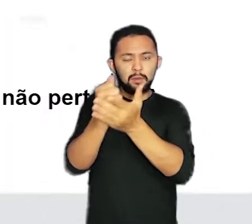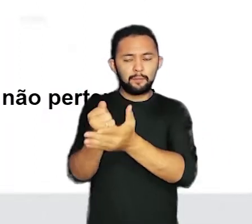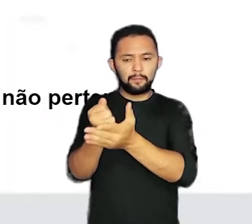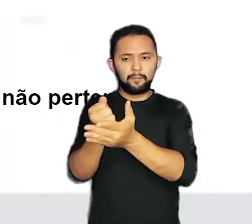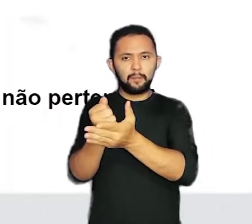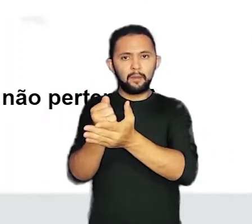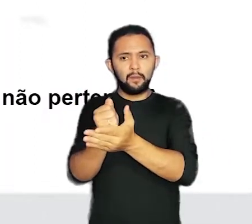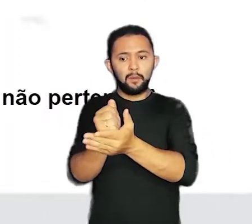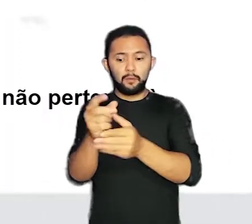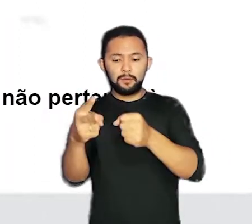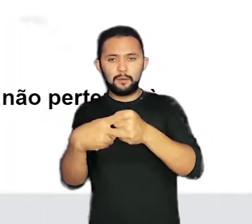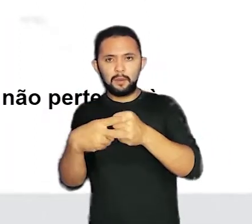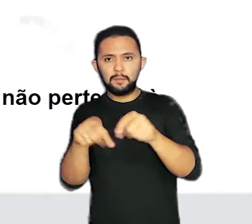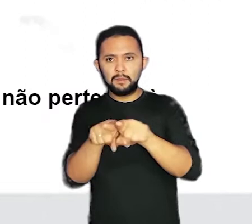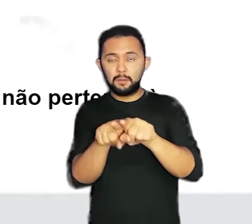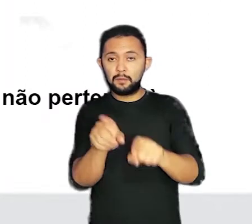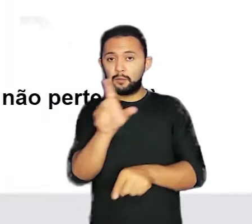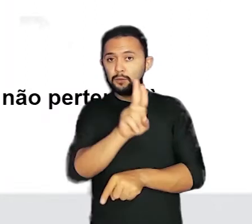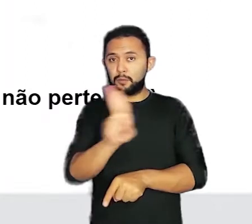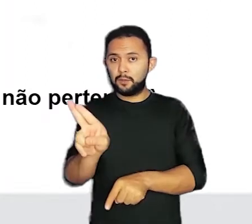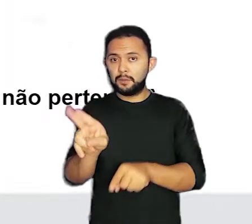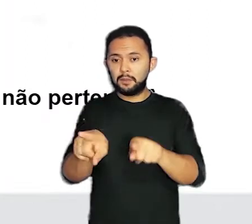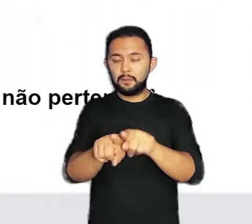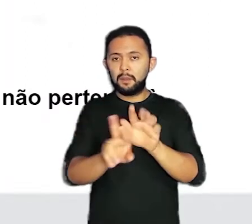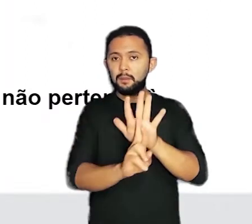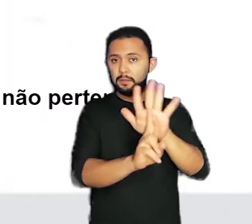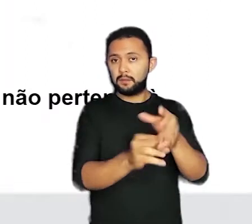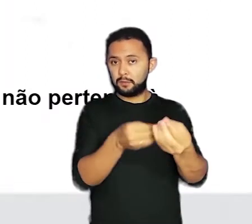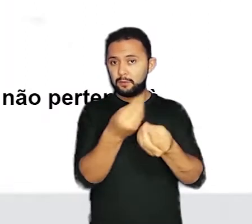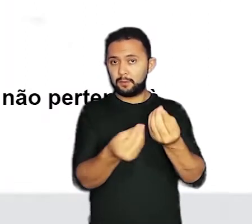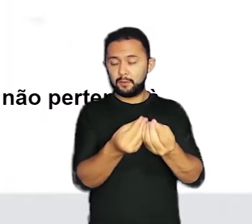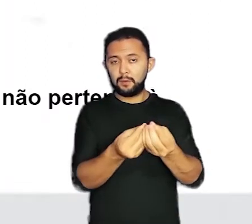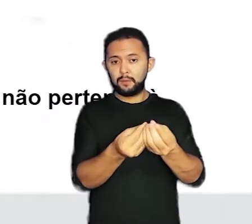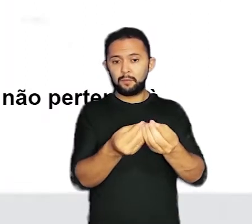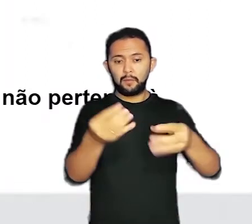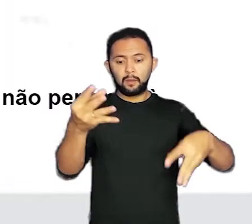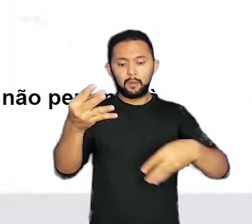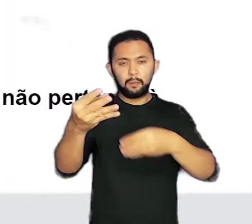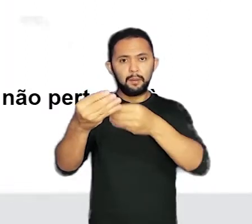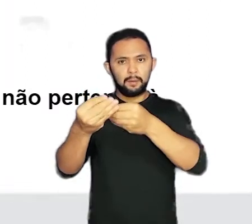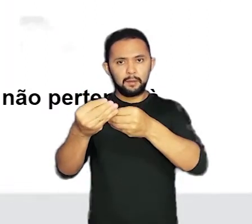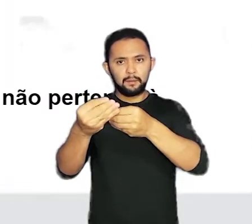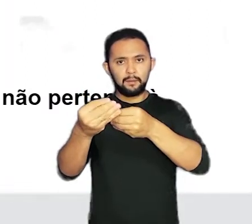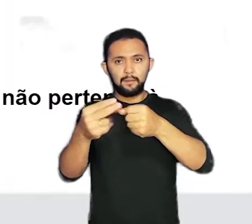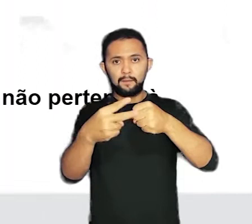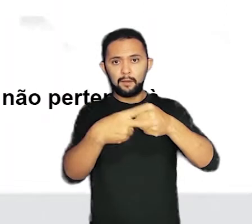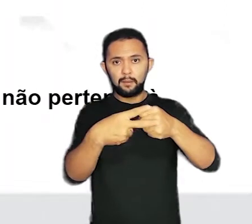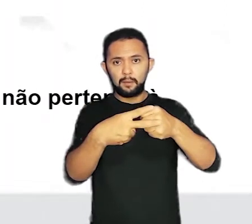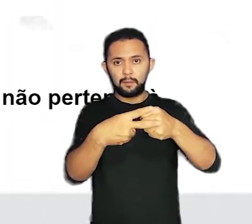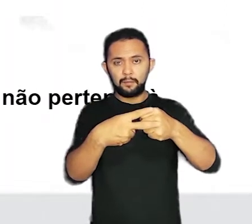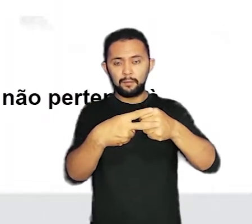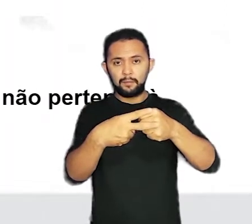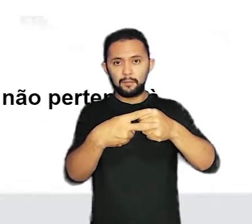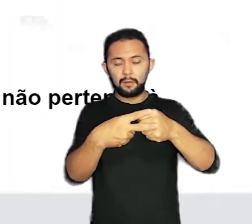completam o sentido de verbos e nomes e são representados por complemento verbal, quando estiver completando o sentido do